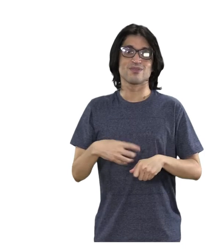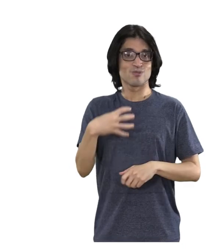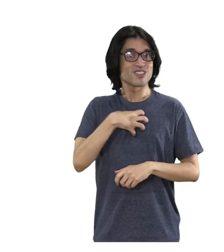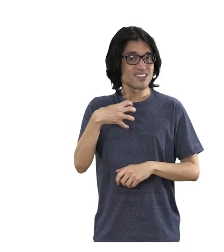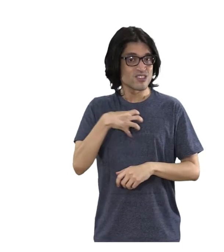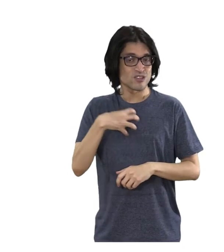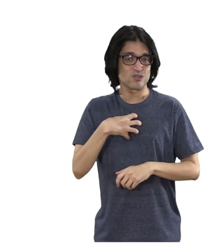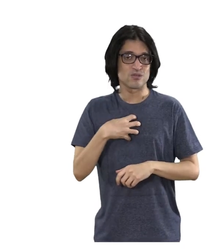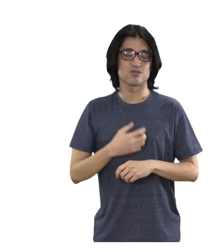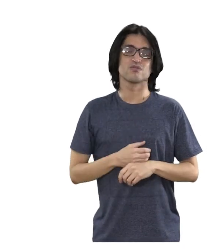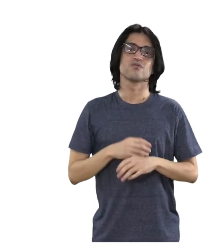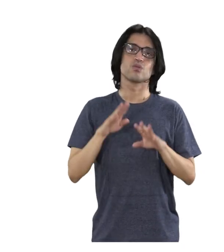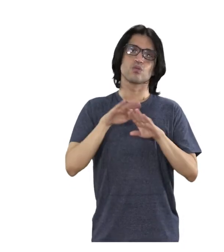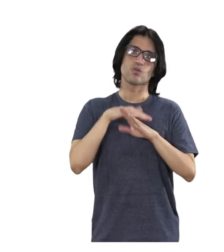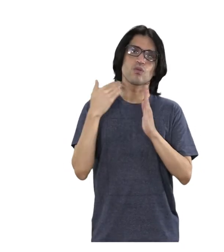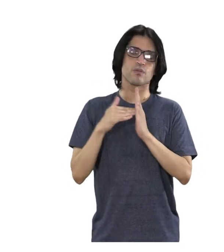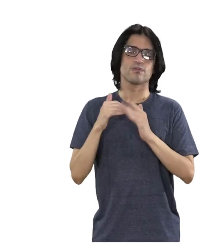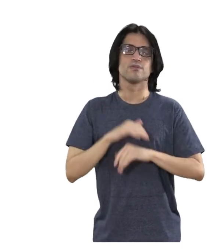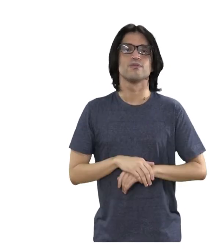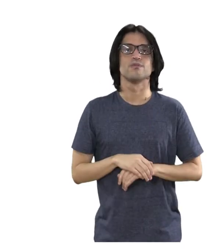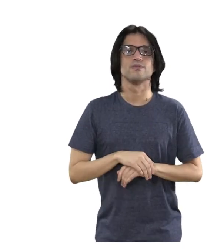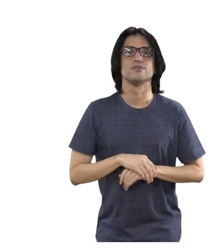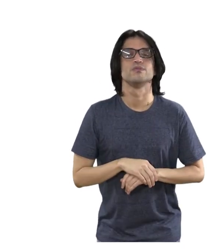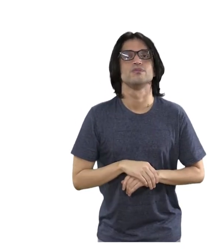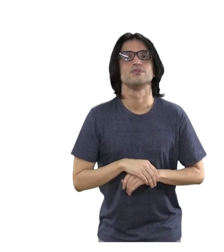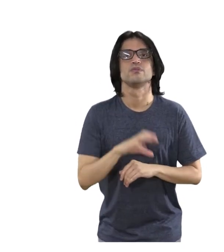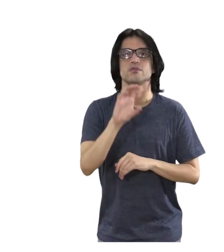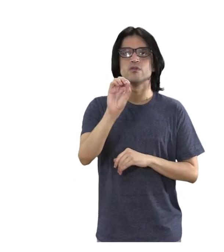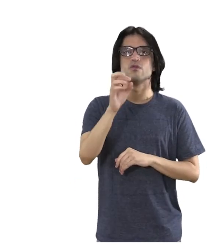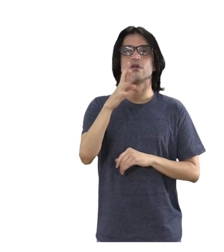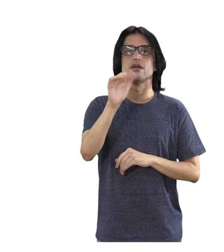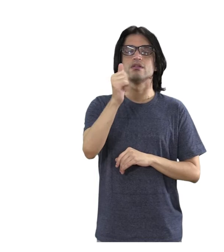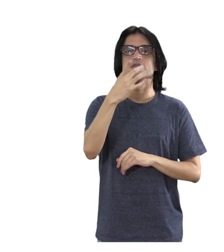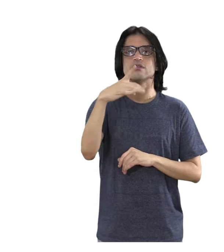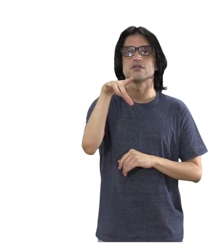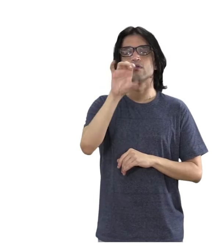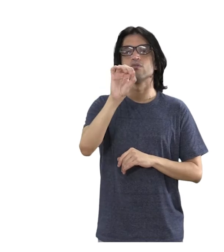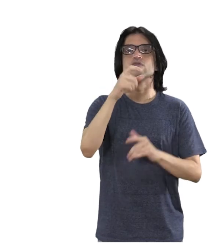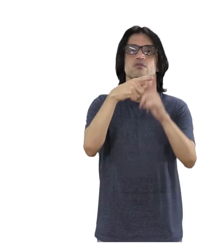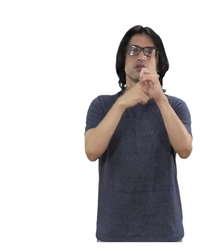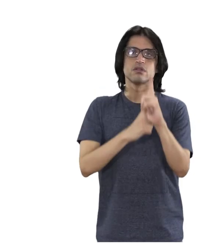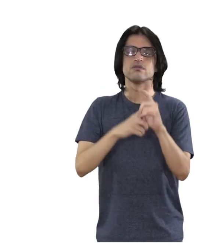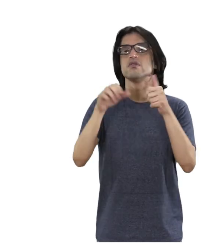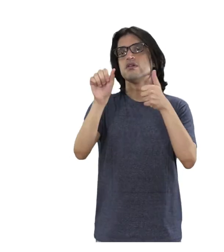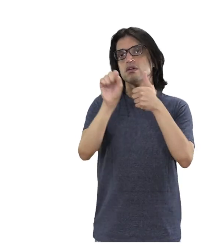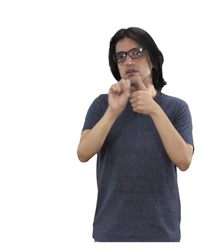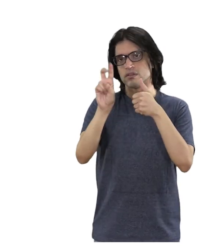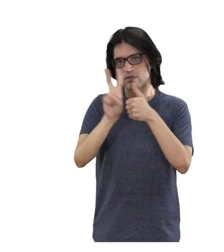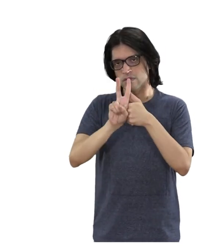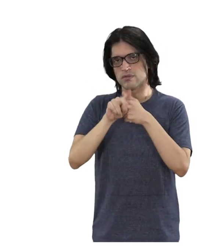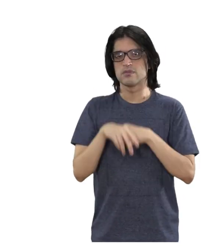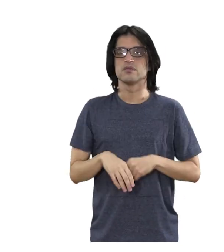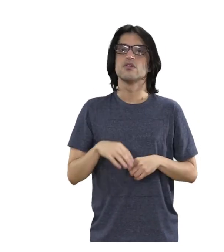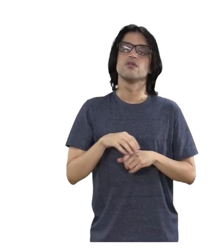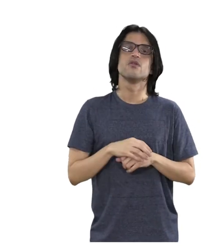no sentido completo. Oração subordinada adverbial. As orações